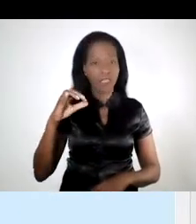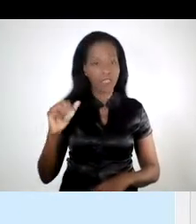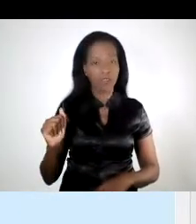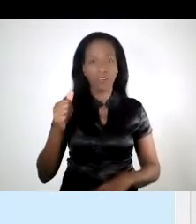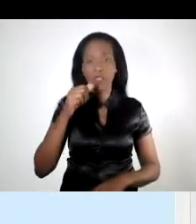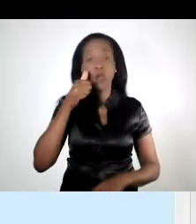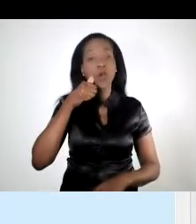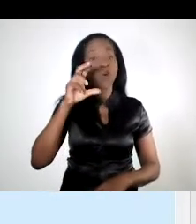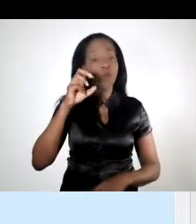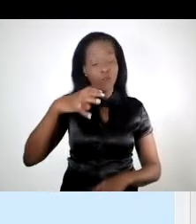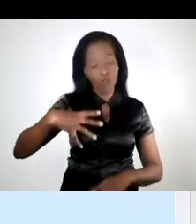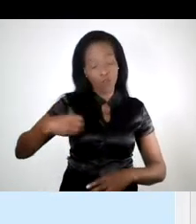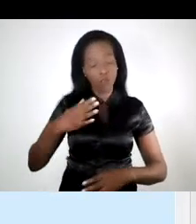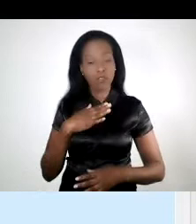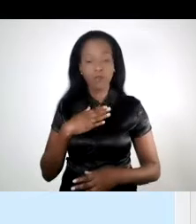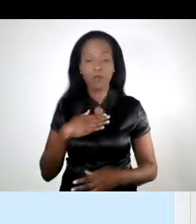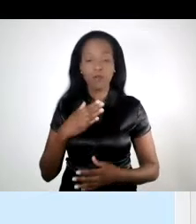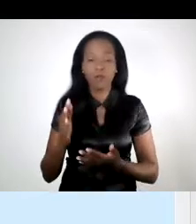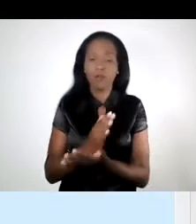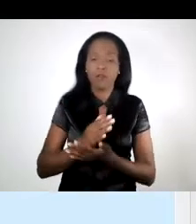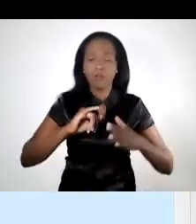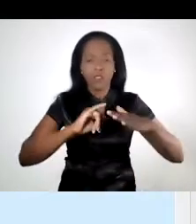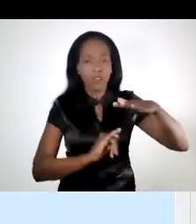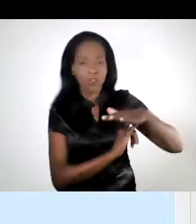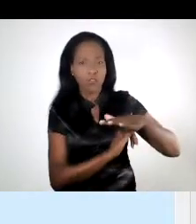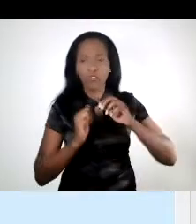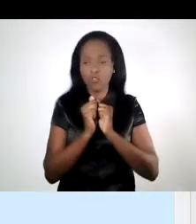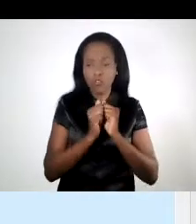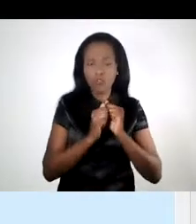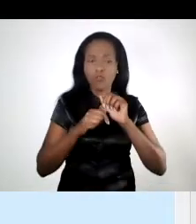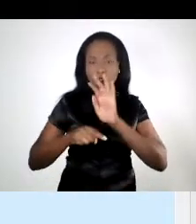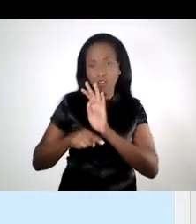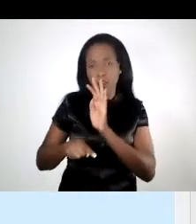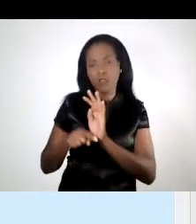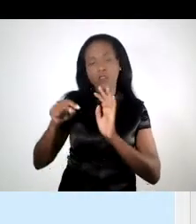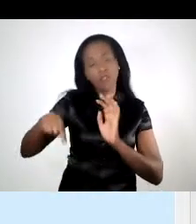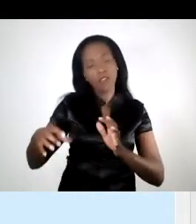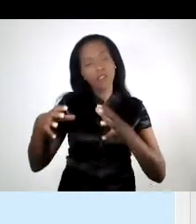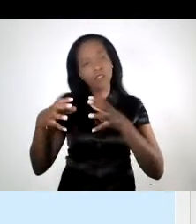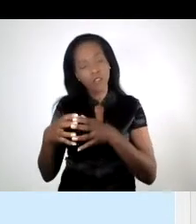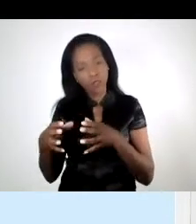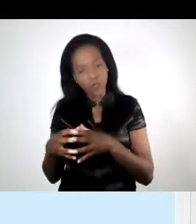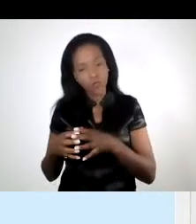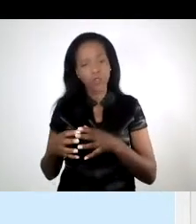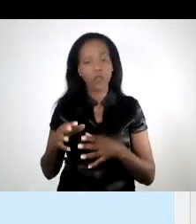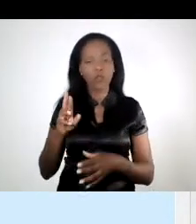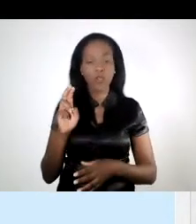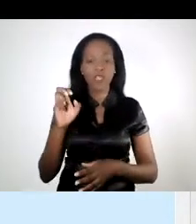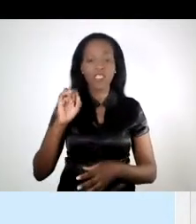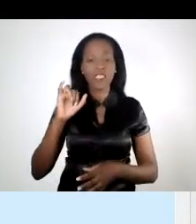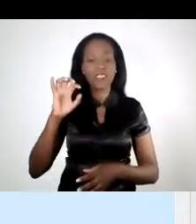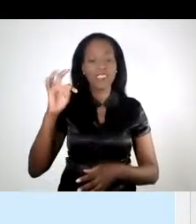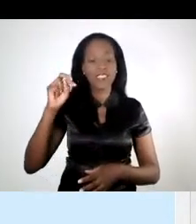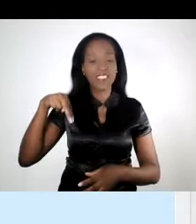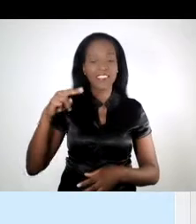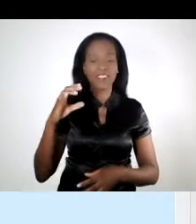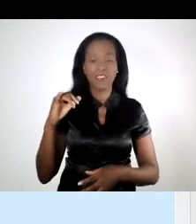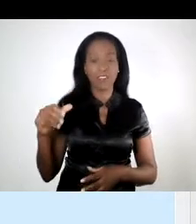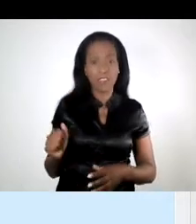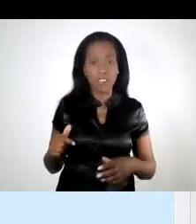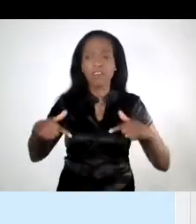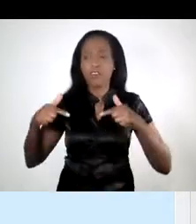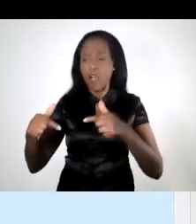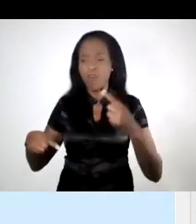instituições parceiras estão nos apoiando. Aqui na nossa comunidade, a Resistência está à frente dessas discussões com os